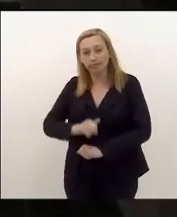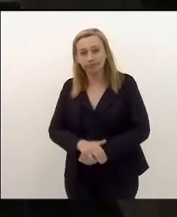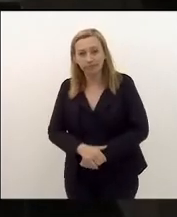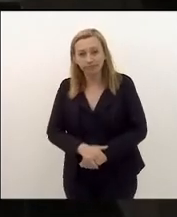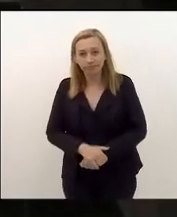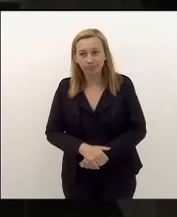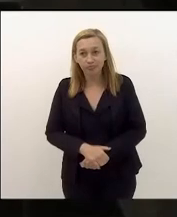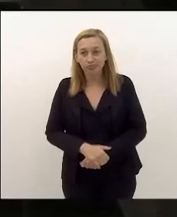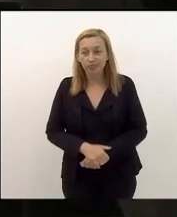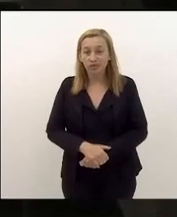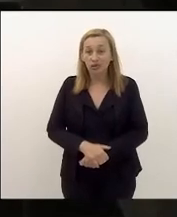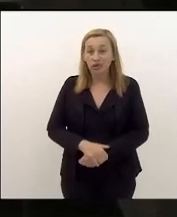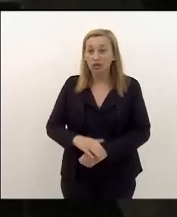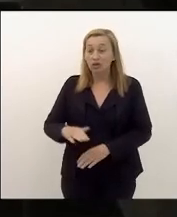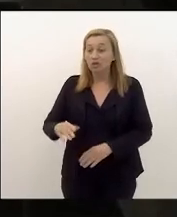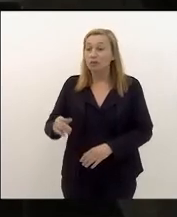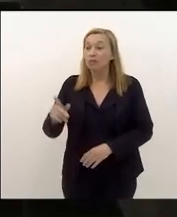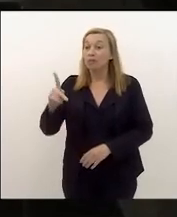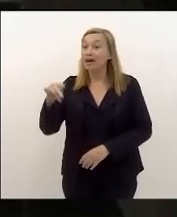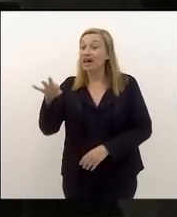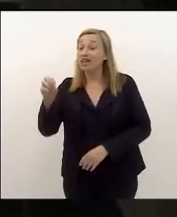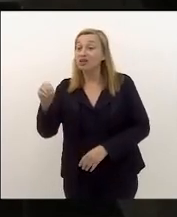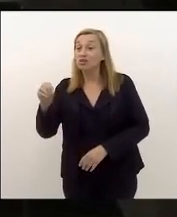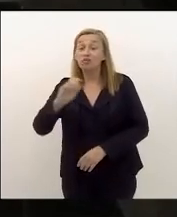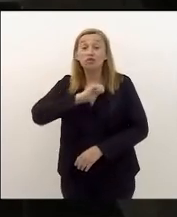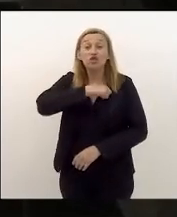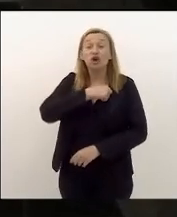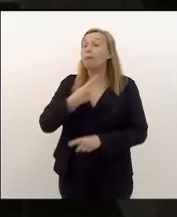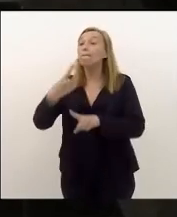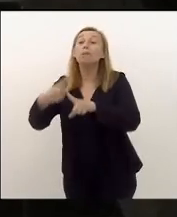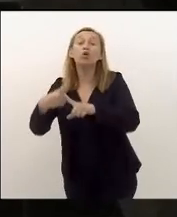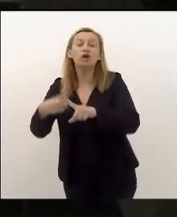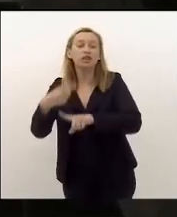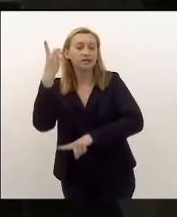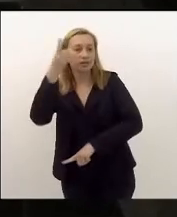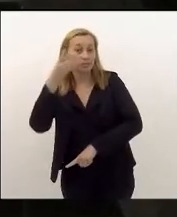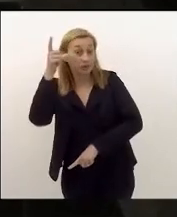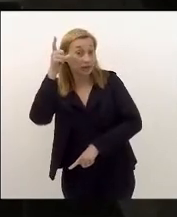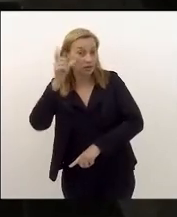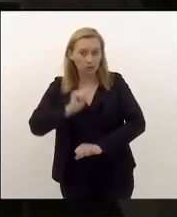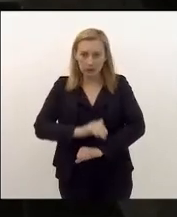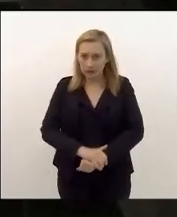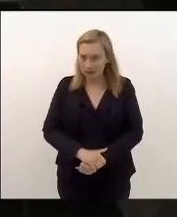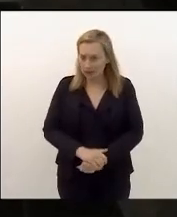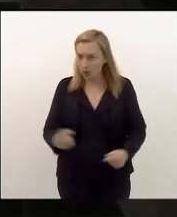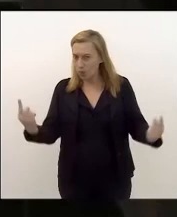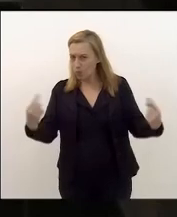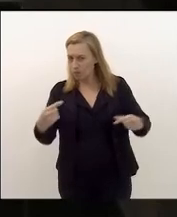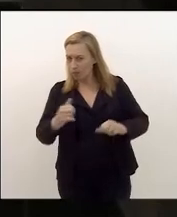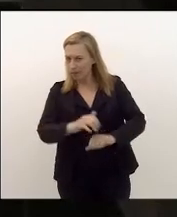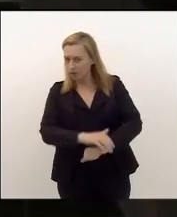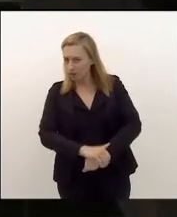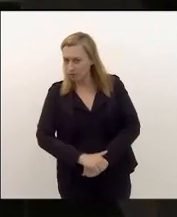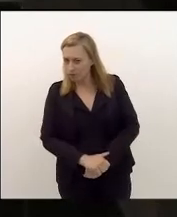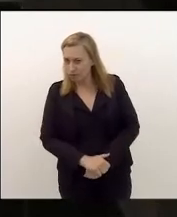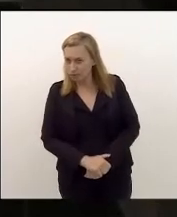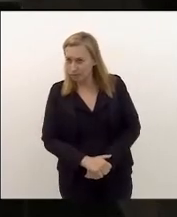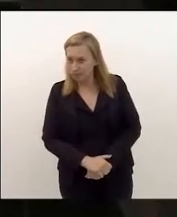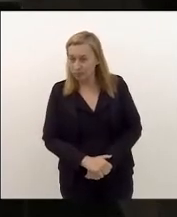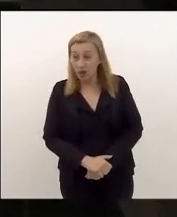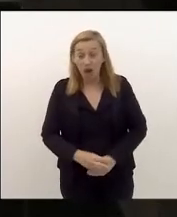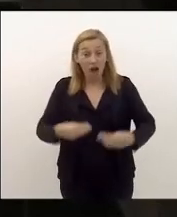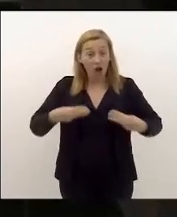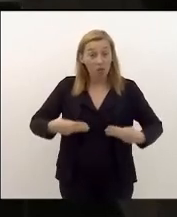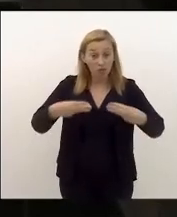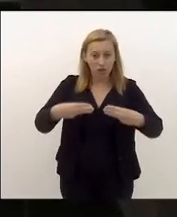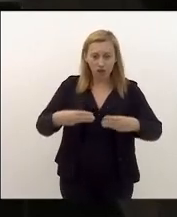em paraíso fiscal. E por que, deputada Lucinha? Compete ao ministro